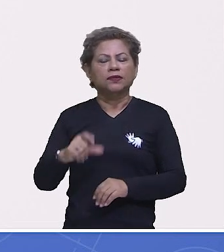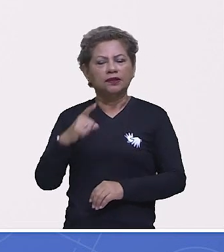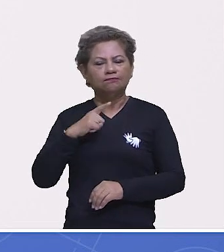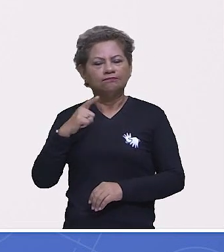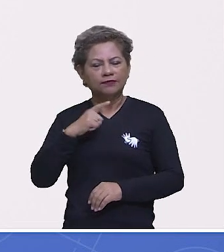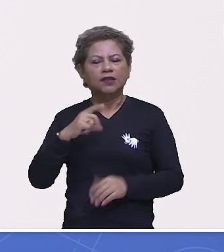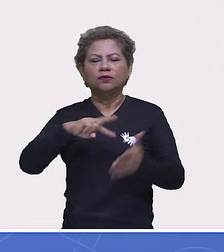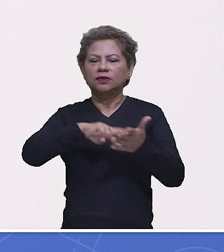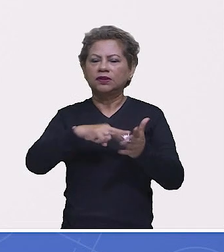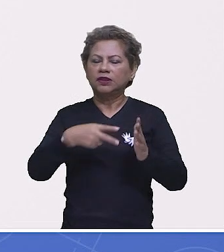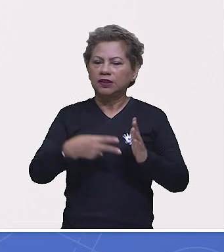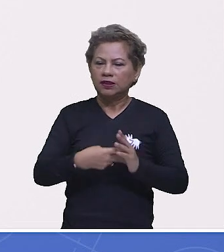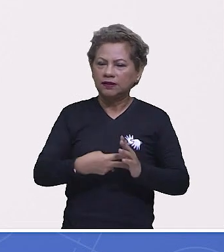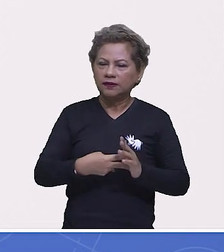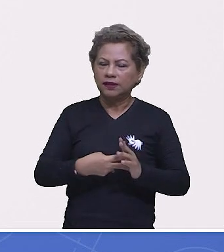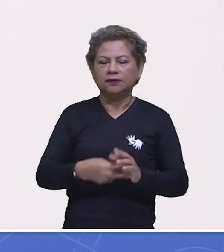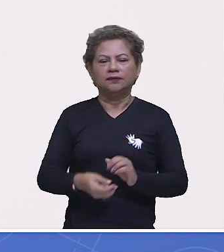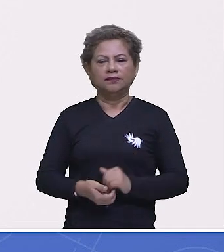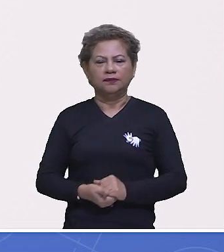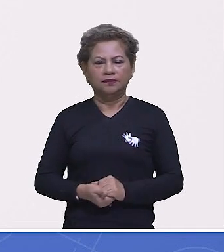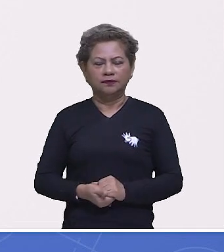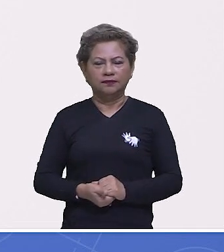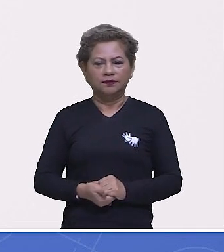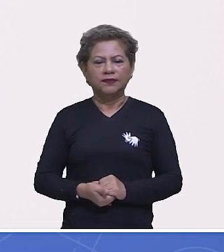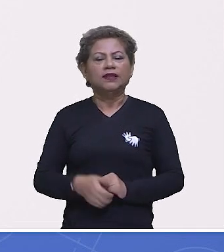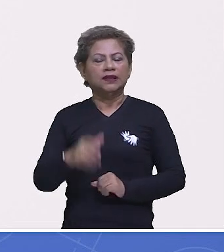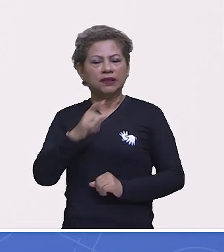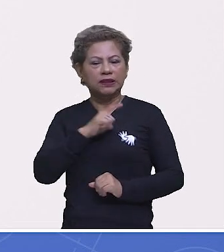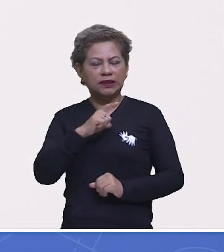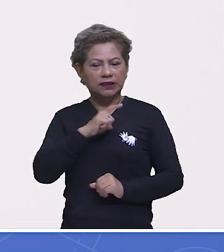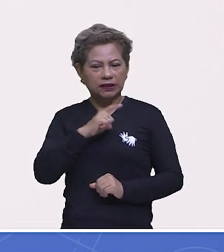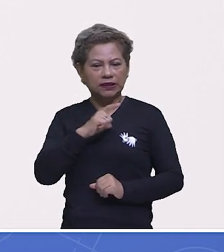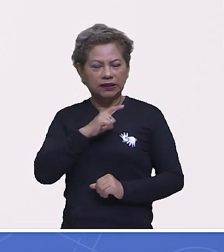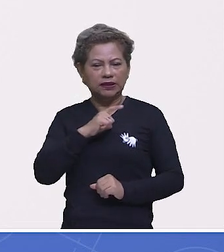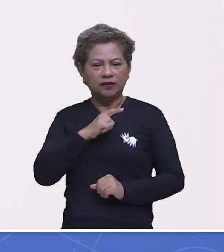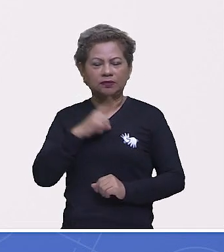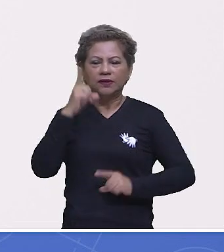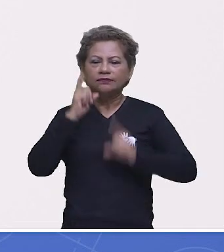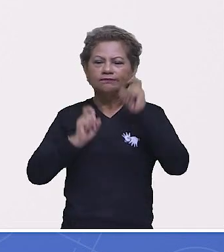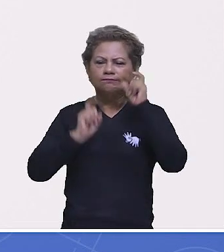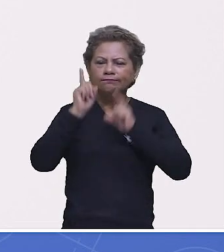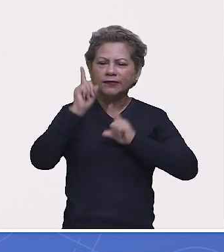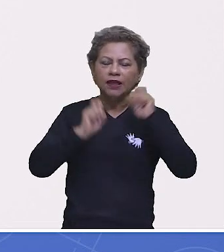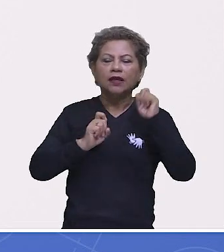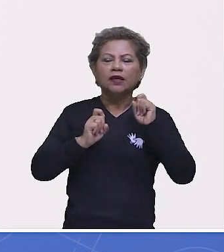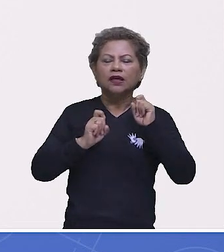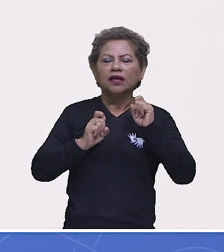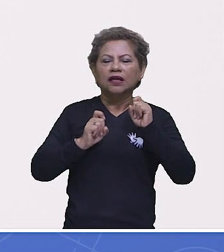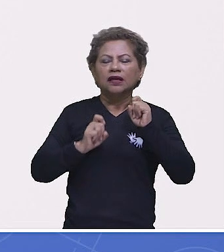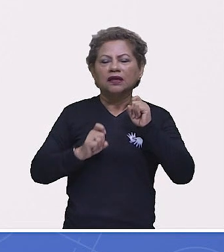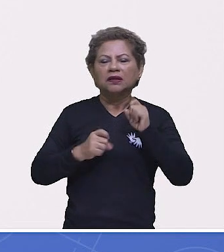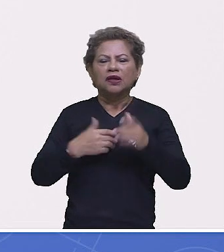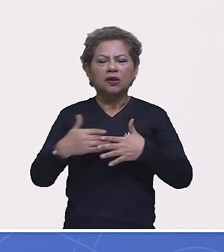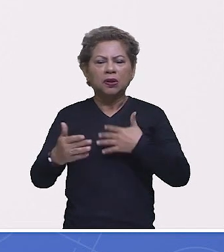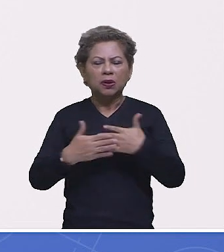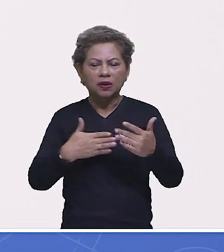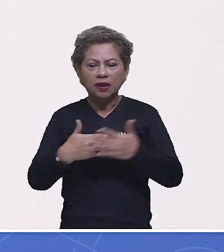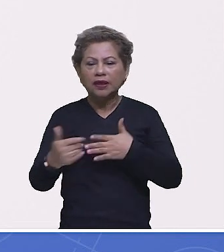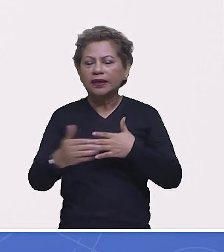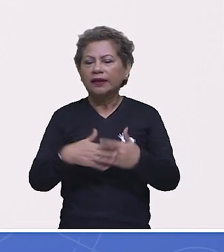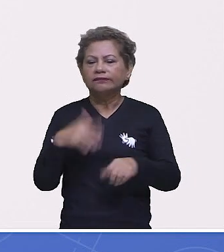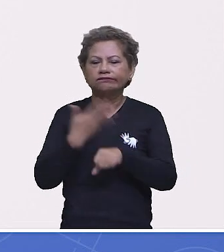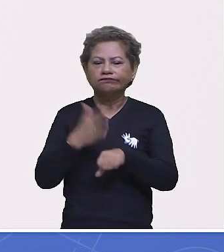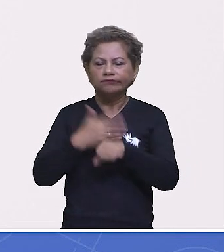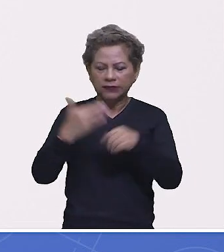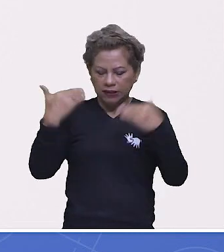e significado. Isto vale tanto para os gestos quanto para qualquer outra prática corporal,